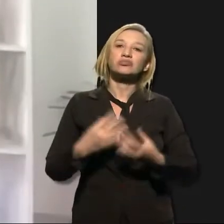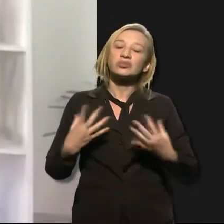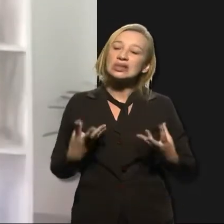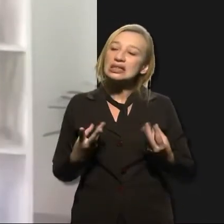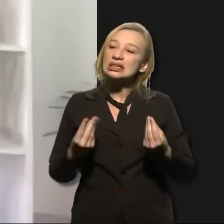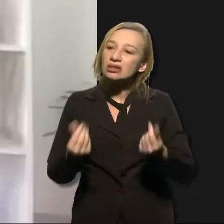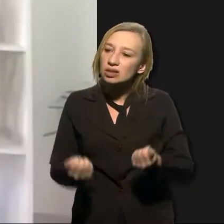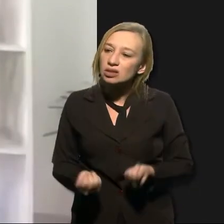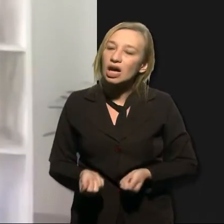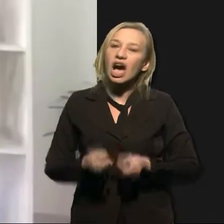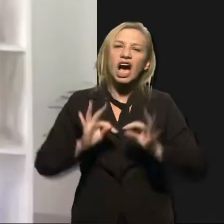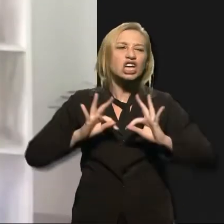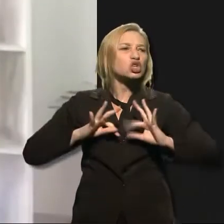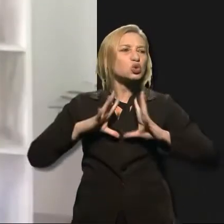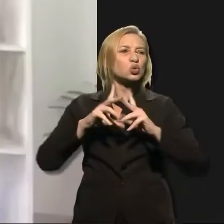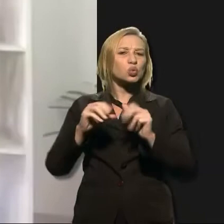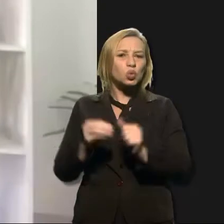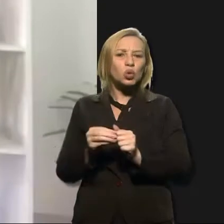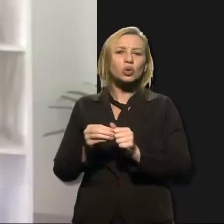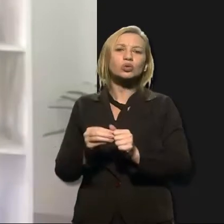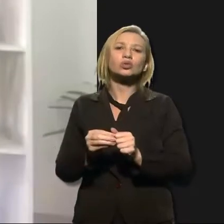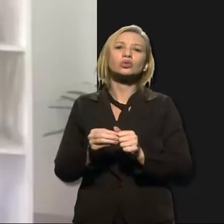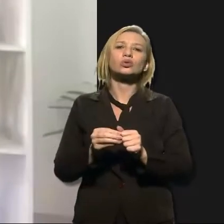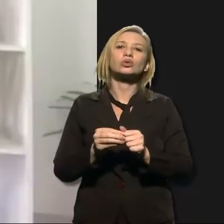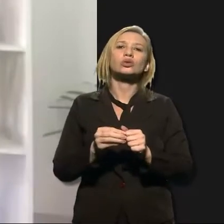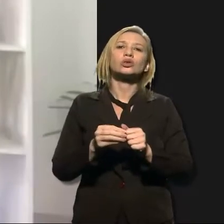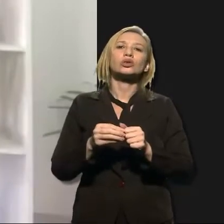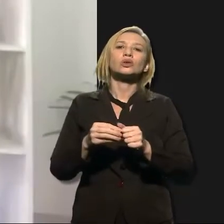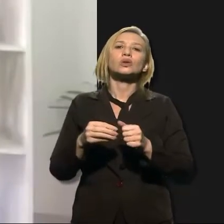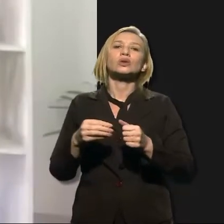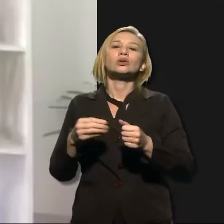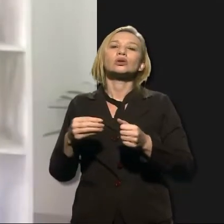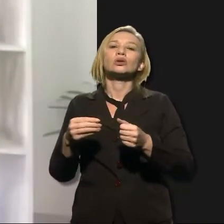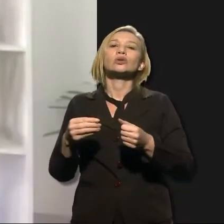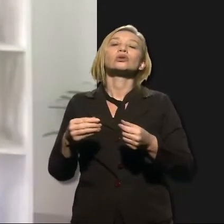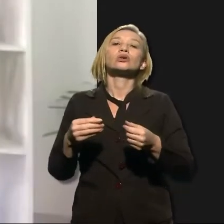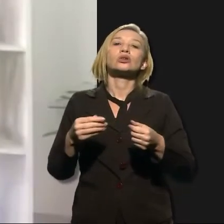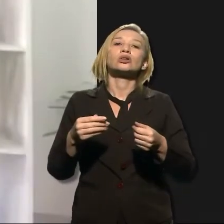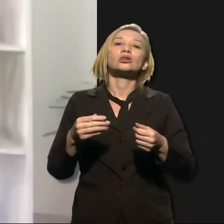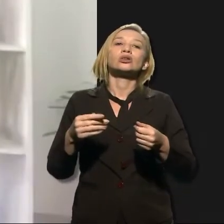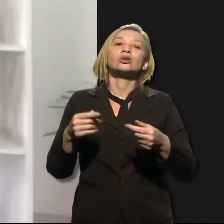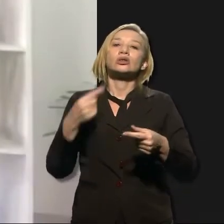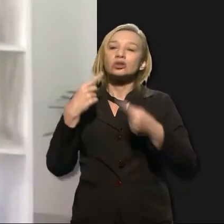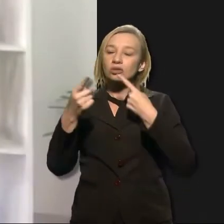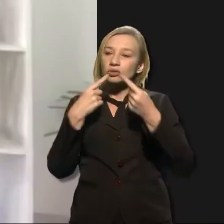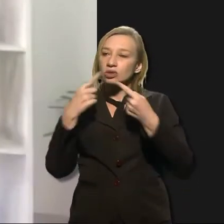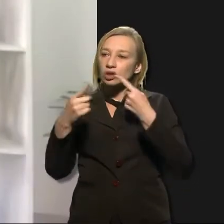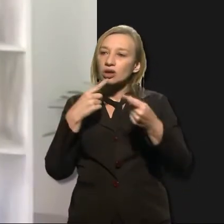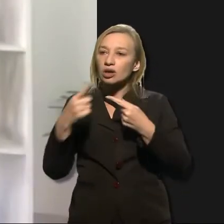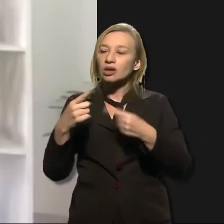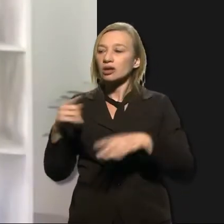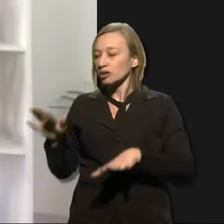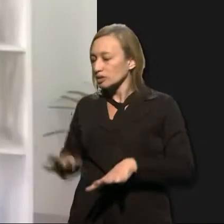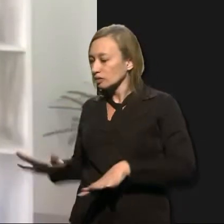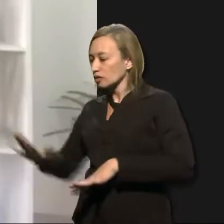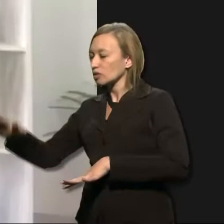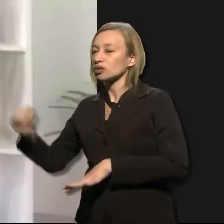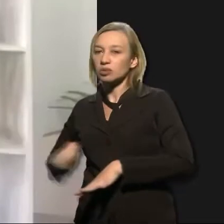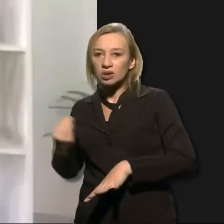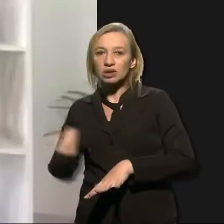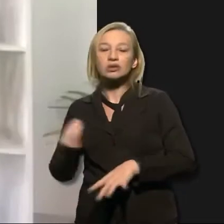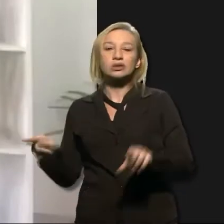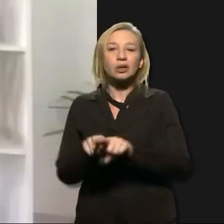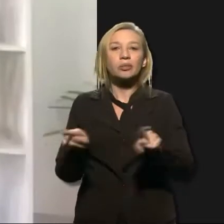André Siciliano, se colocou muito sensível a todo o debate que trouxeram os moradores